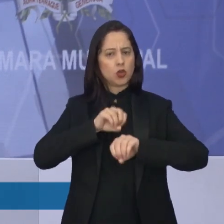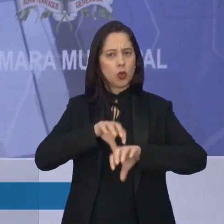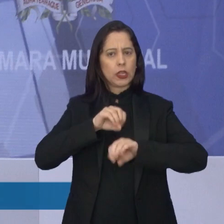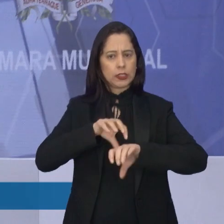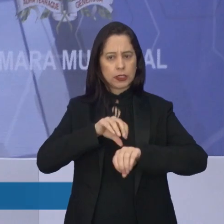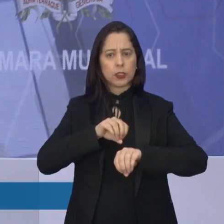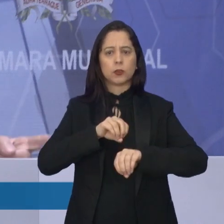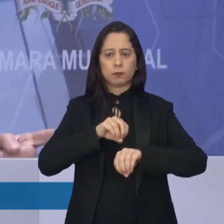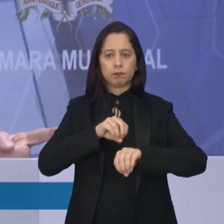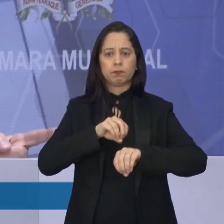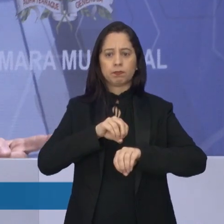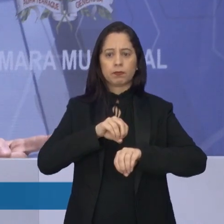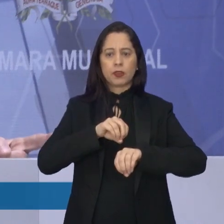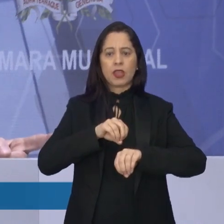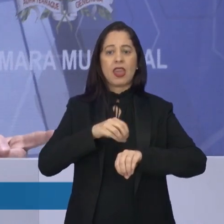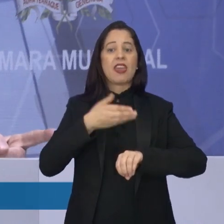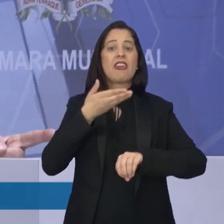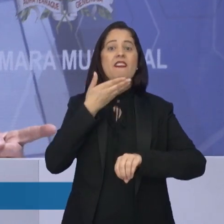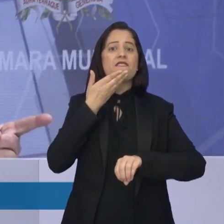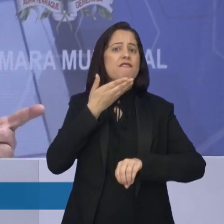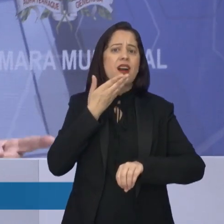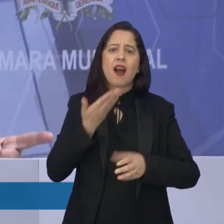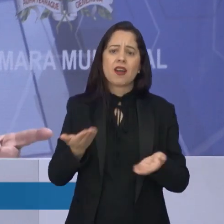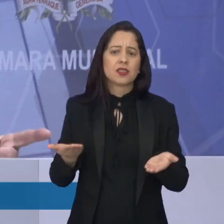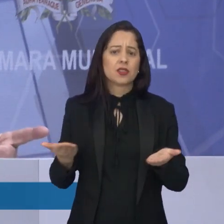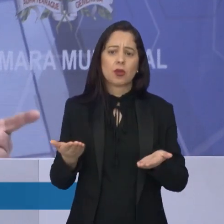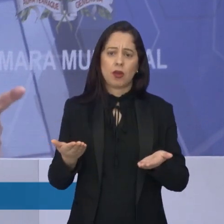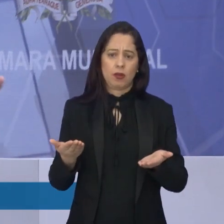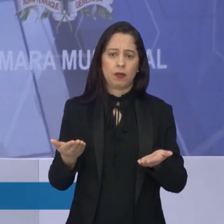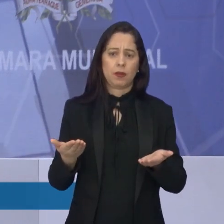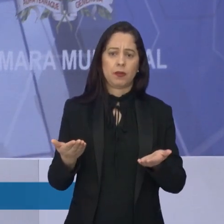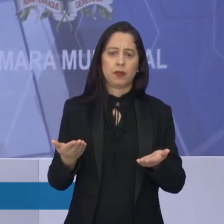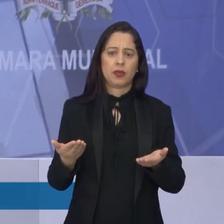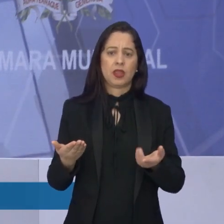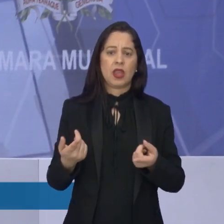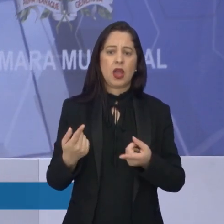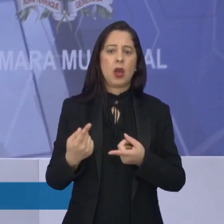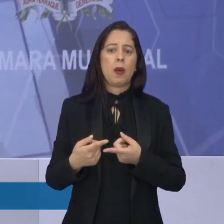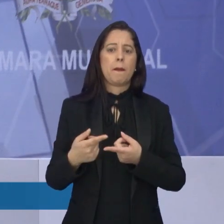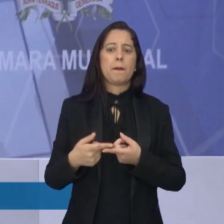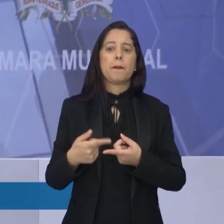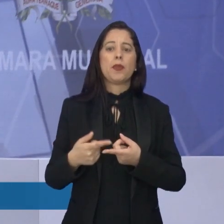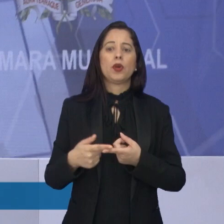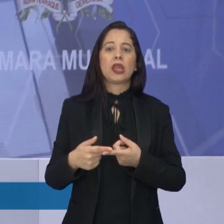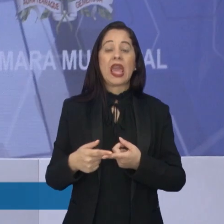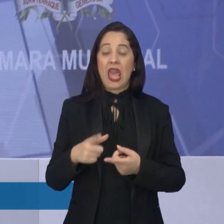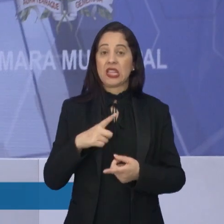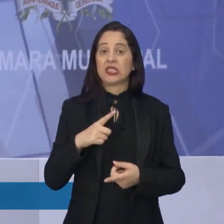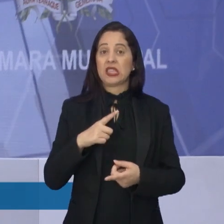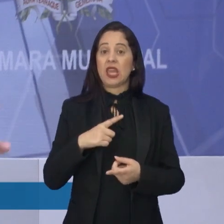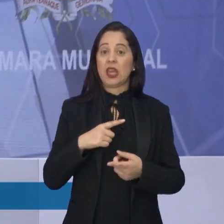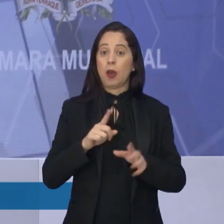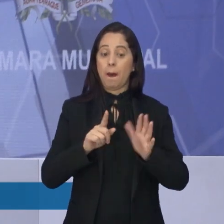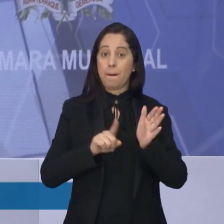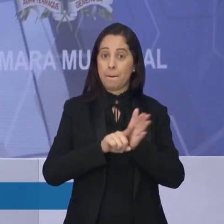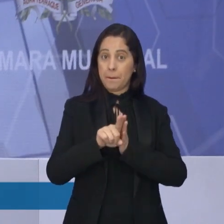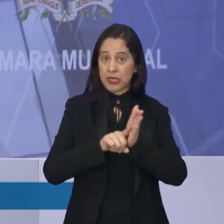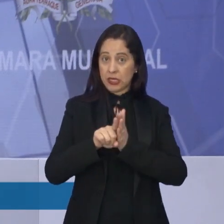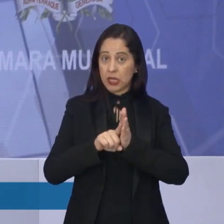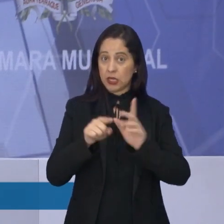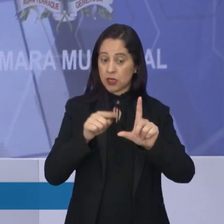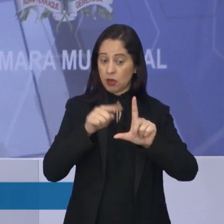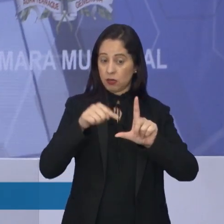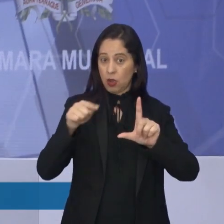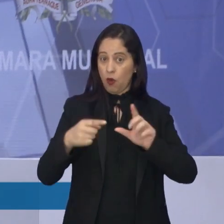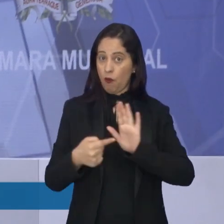os níveis, e é muito fácil fazer isso, falar isso, não em palavras, mas com números. Quero citar para